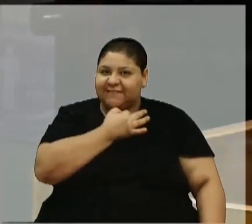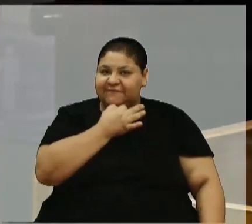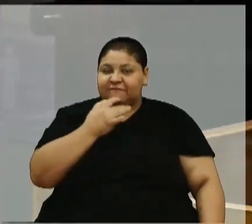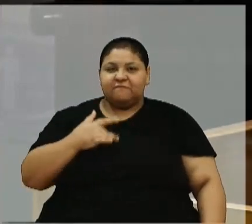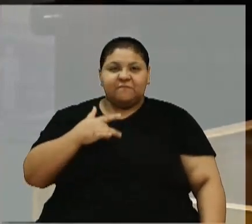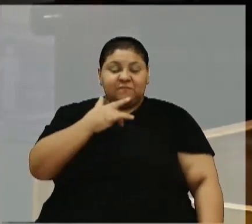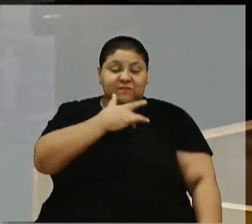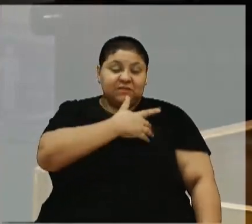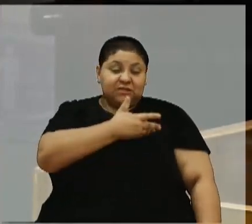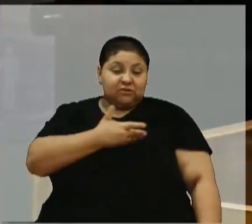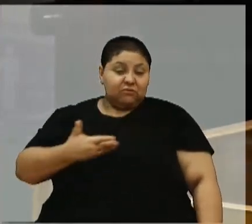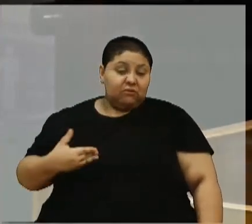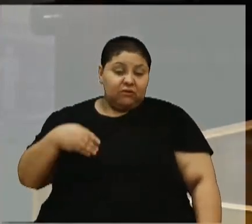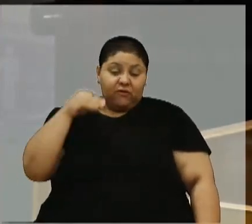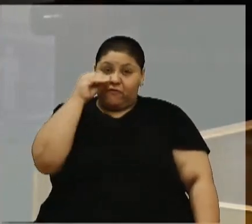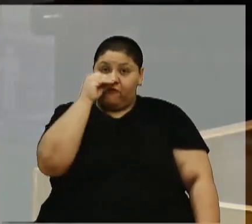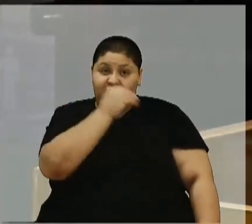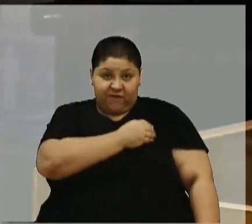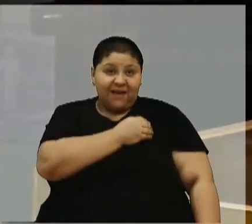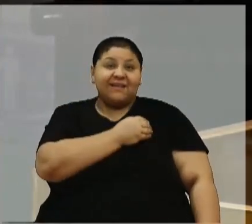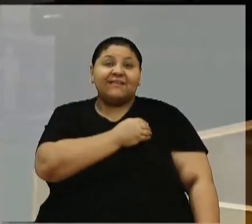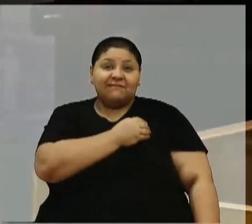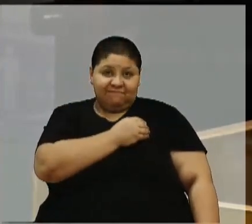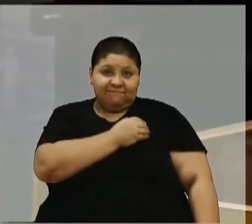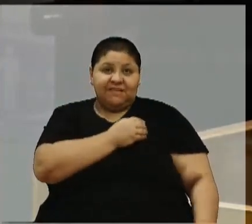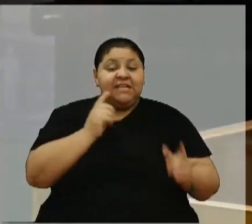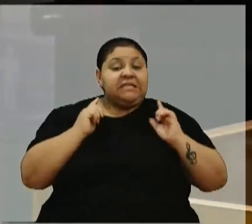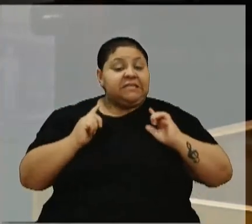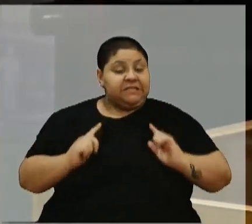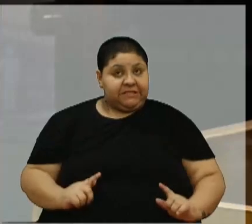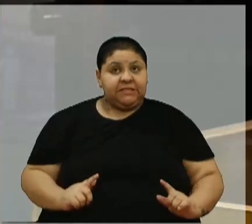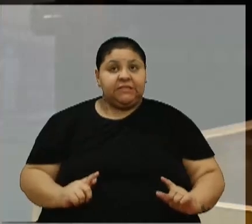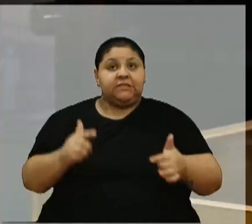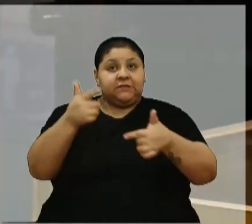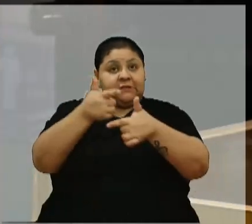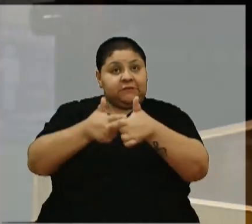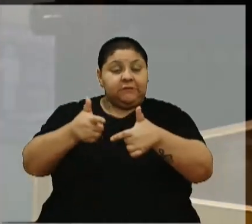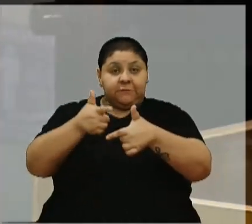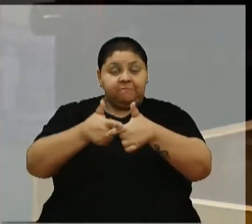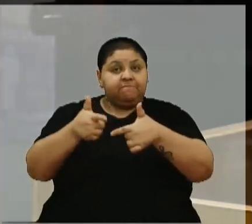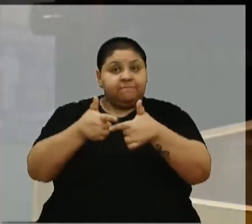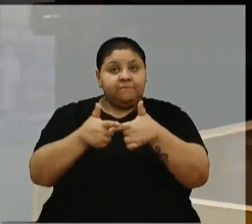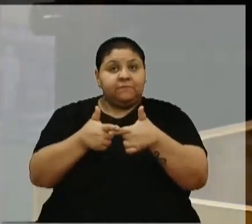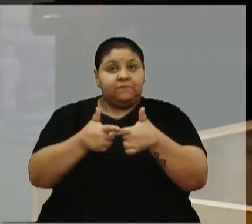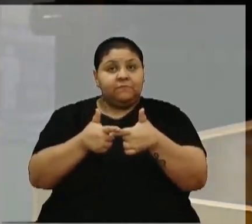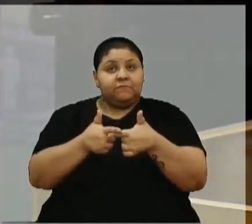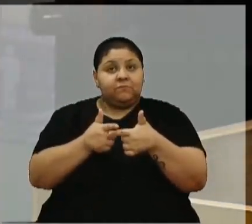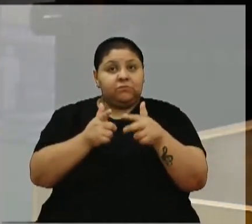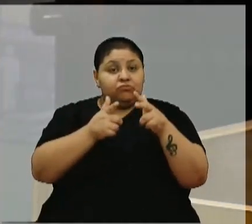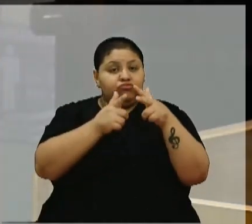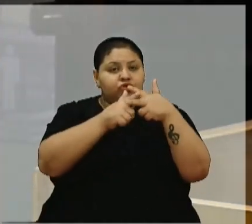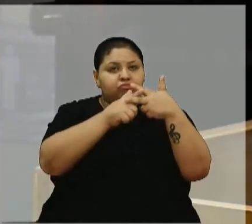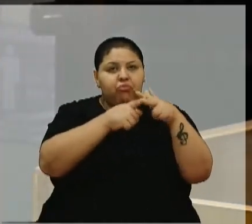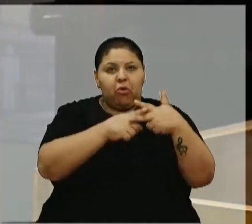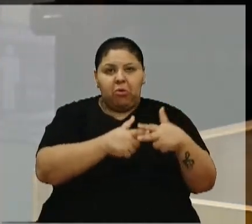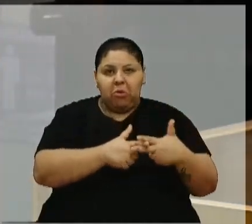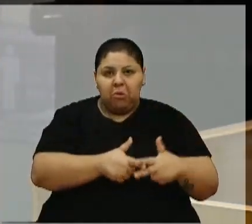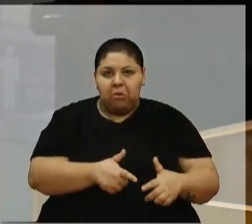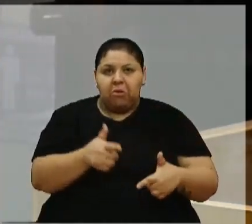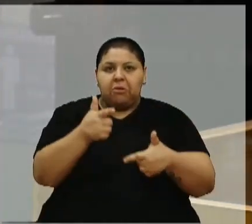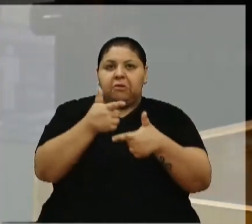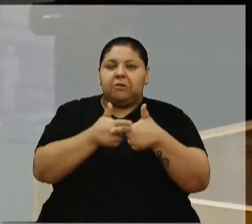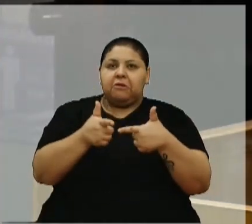pública fracassada no que se refere à sua gestão, com problemas de manutenção, com